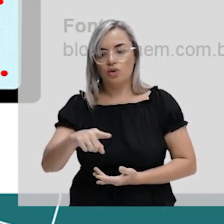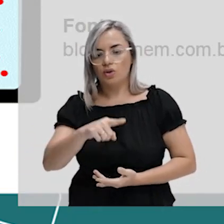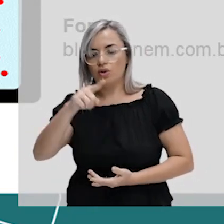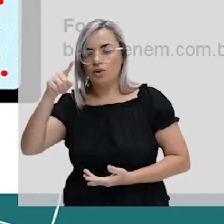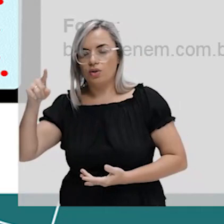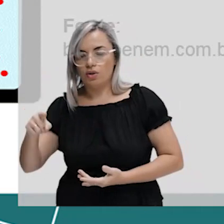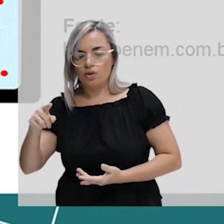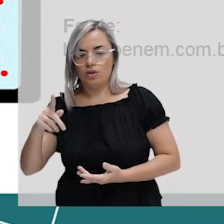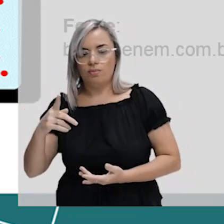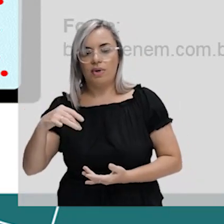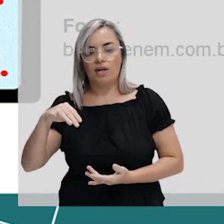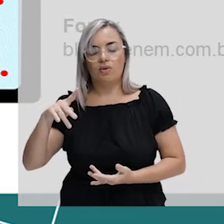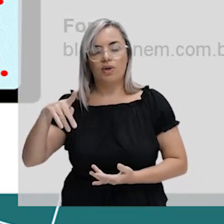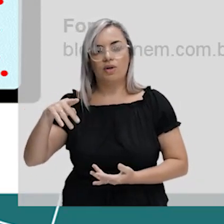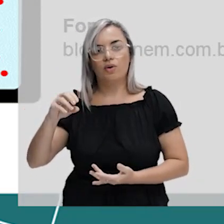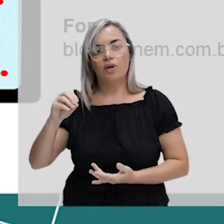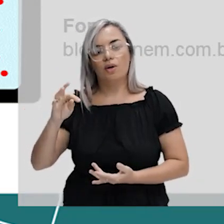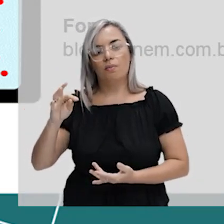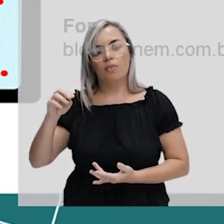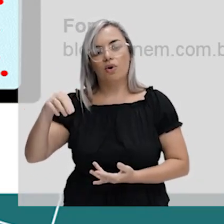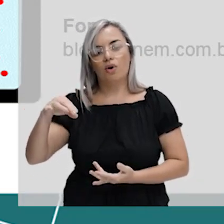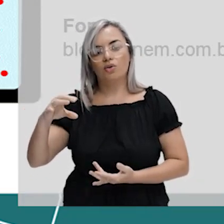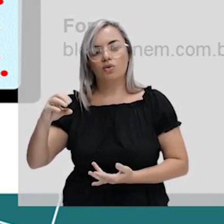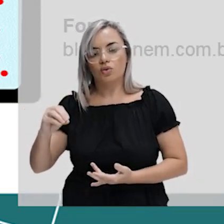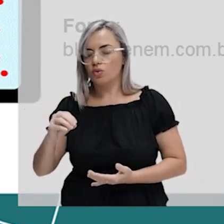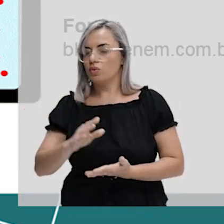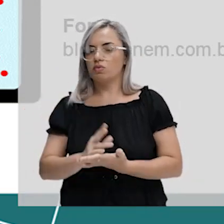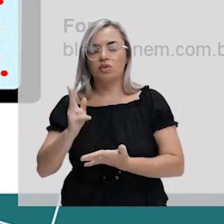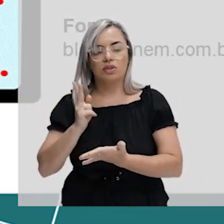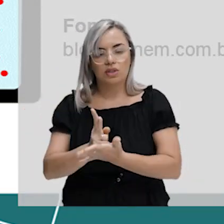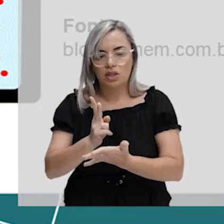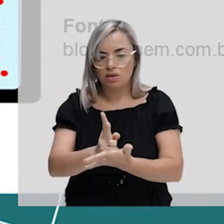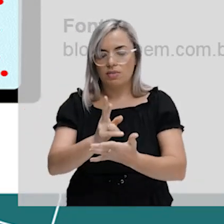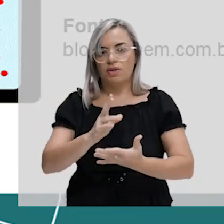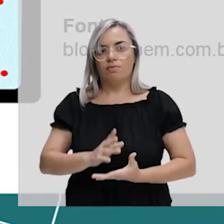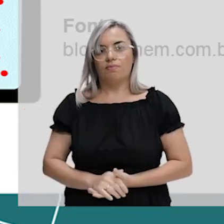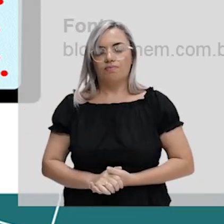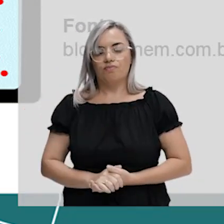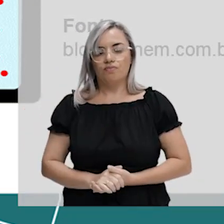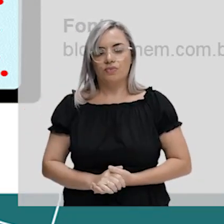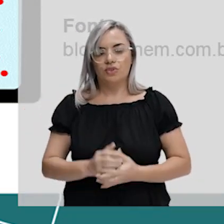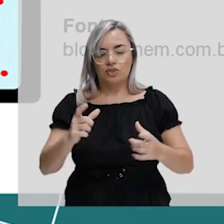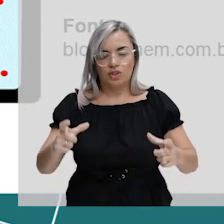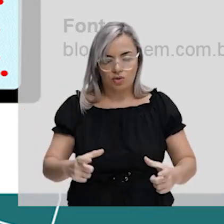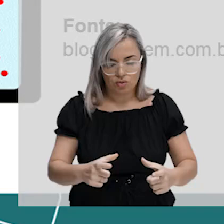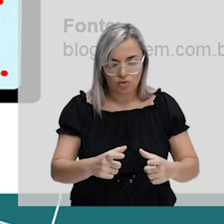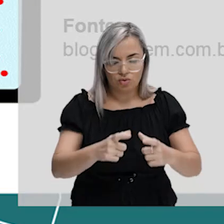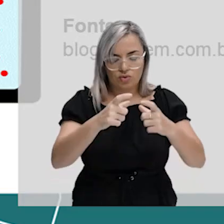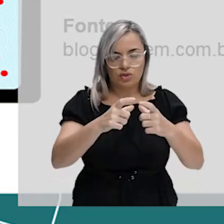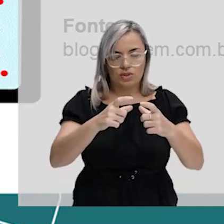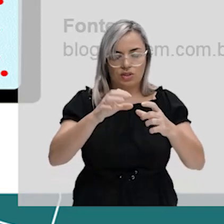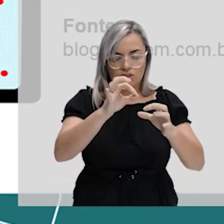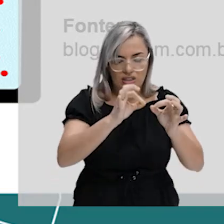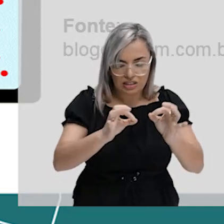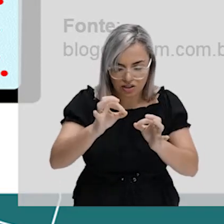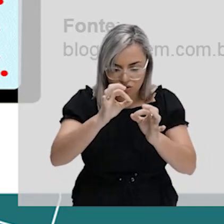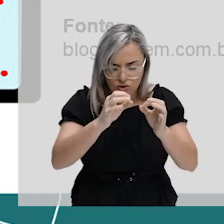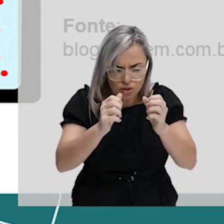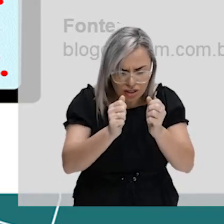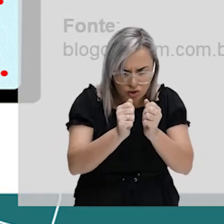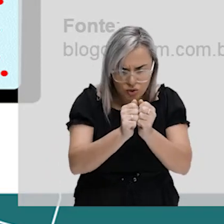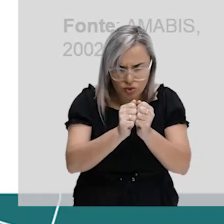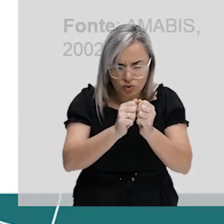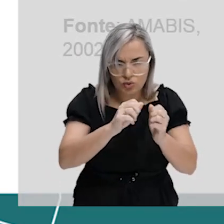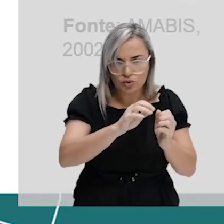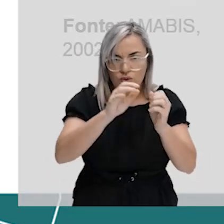do meio hiper para o meio hipotônico, tá? Até chegar o momento em que ficam os meios